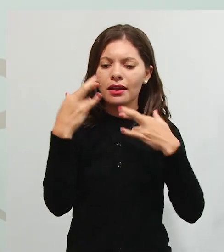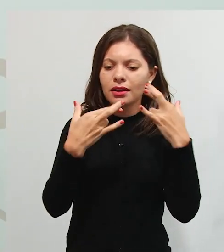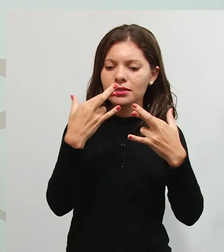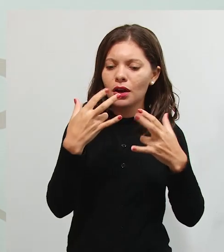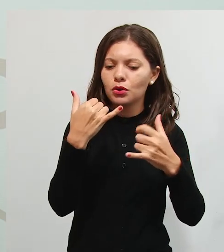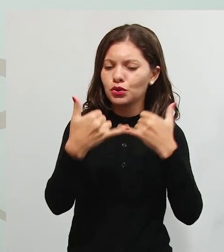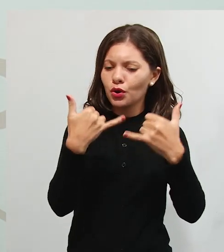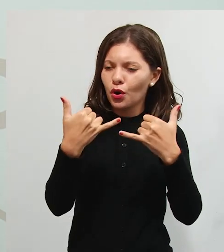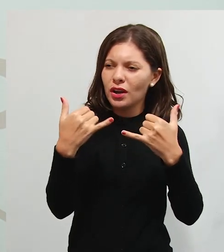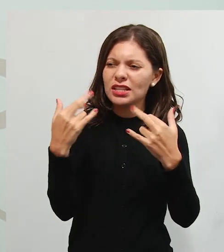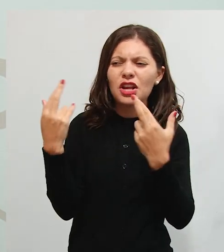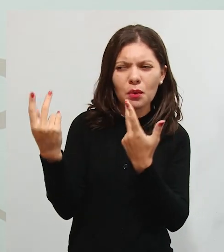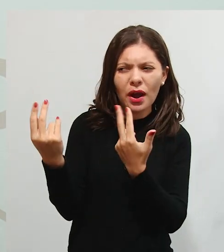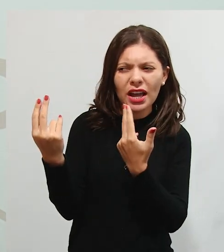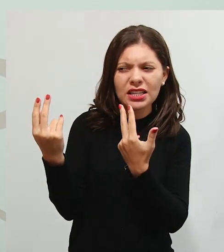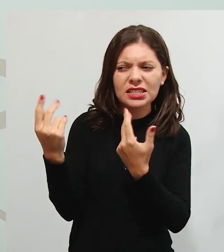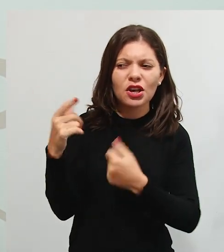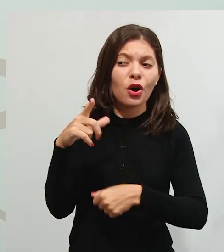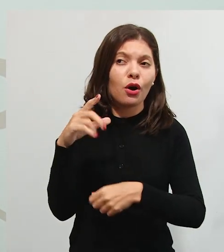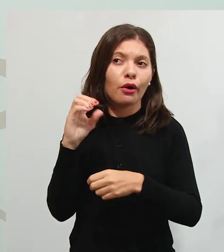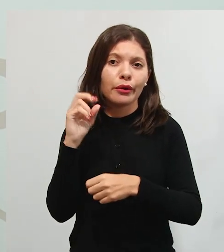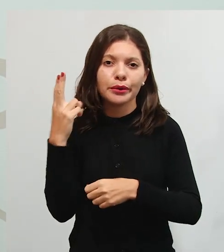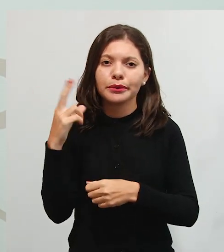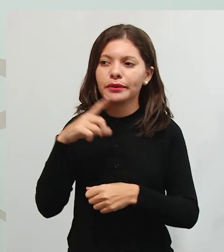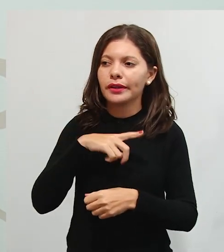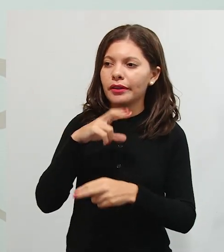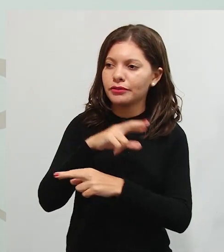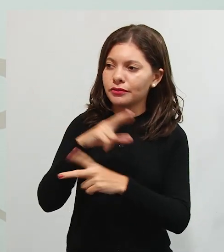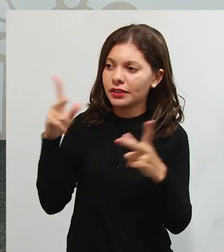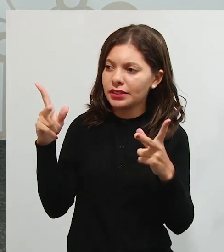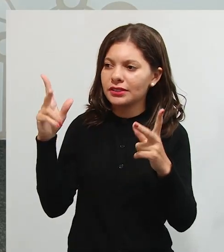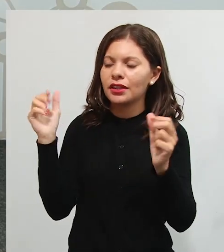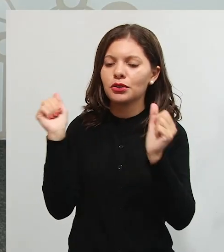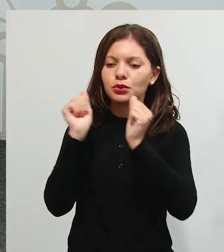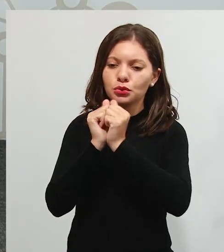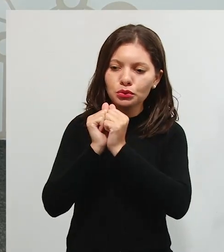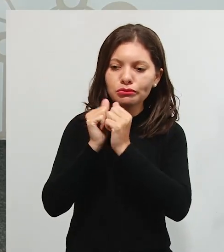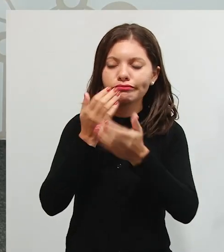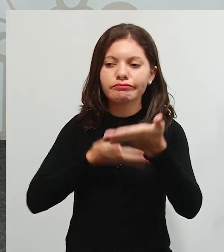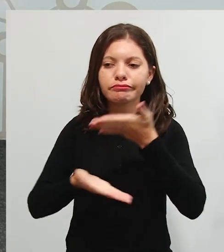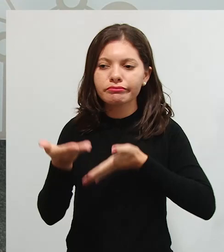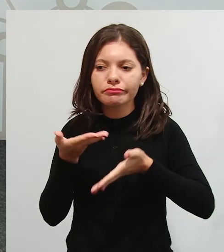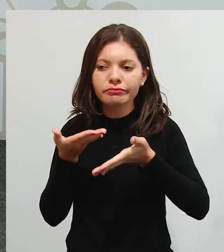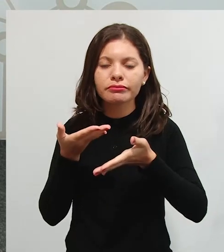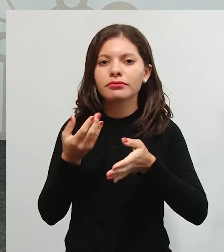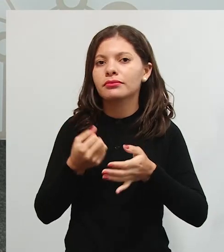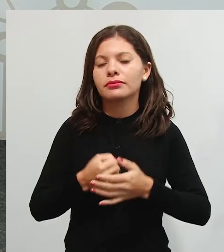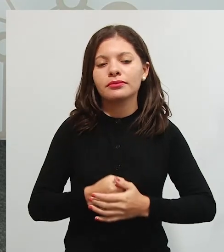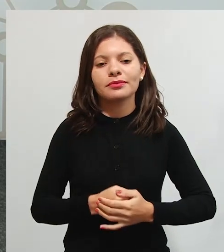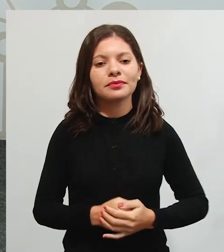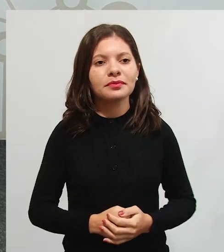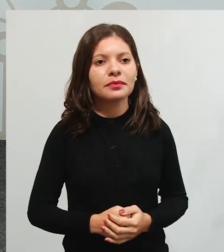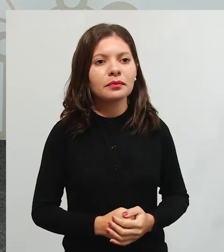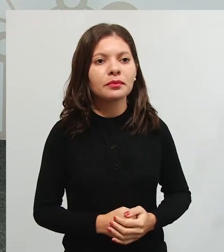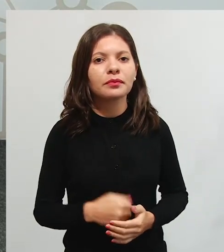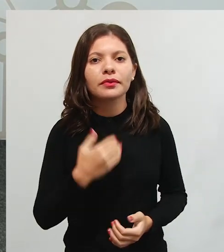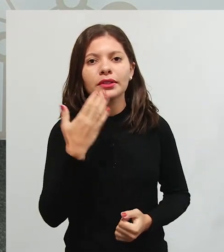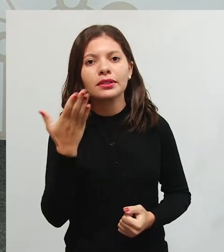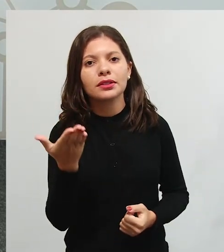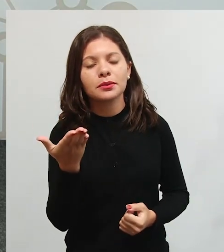jogos. São a mesma coisa? Tem diferença? Se integram, se relacionam?